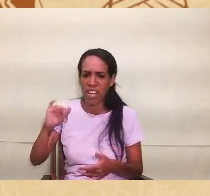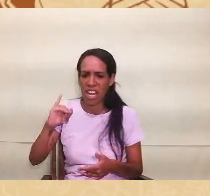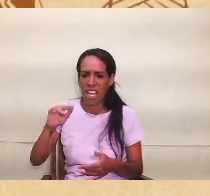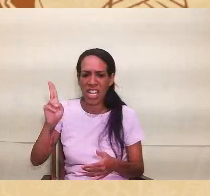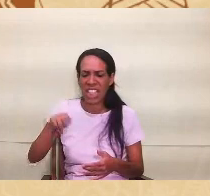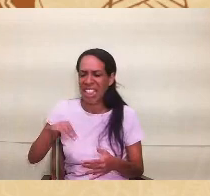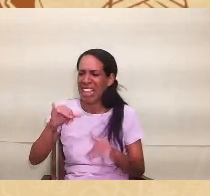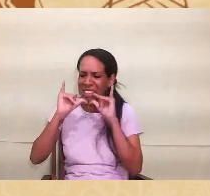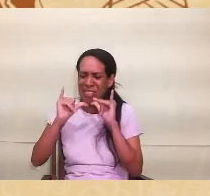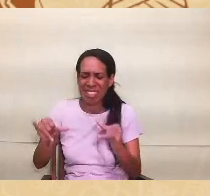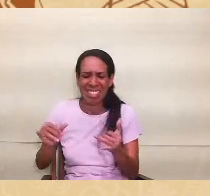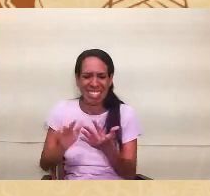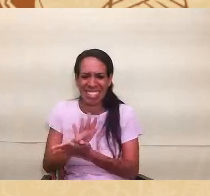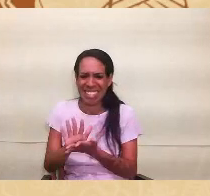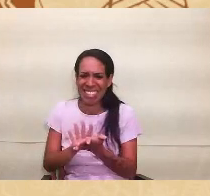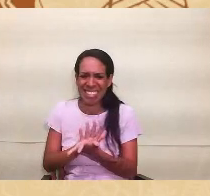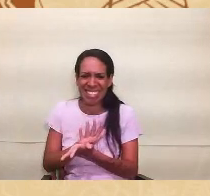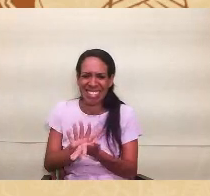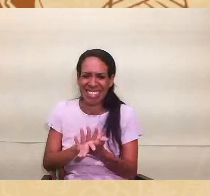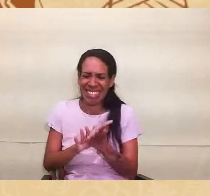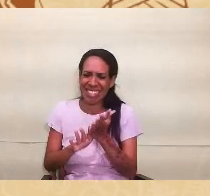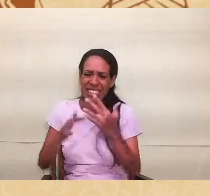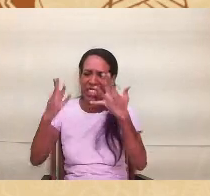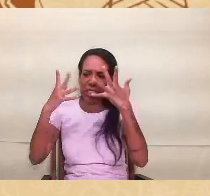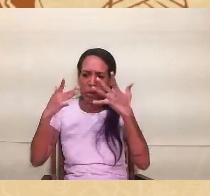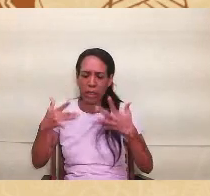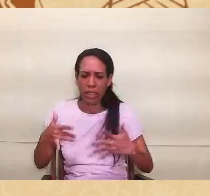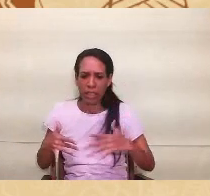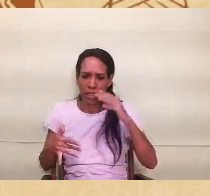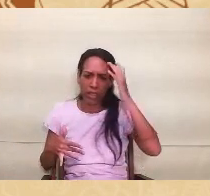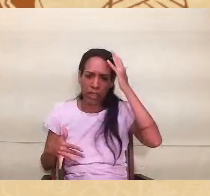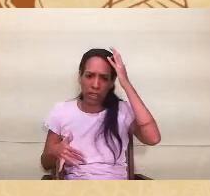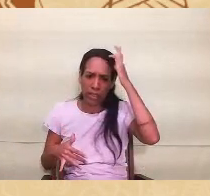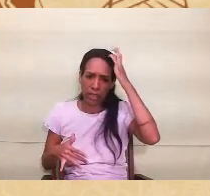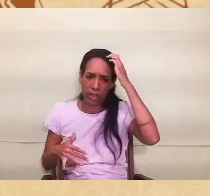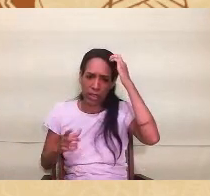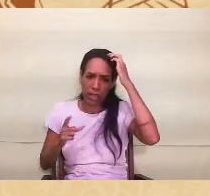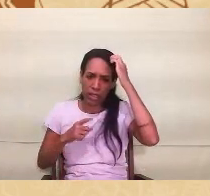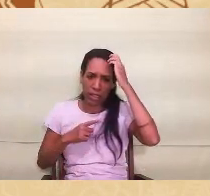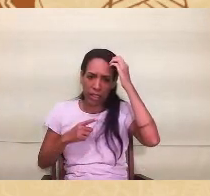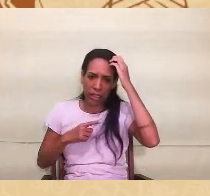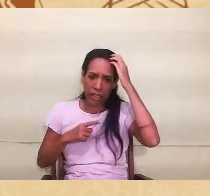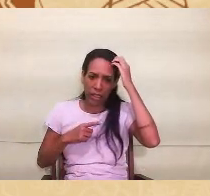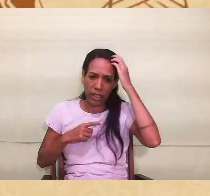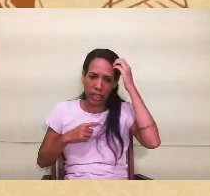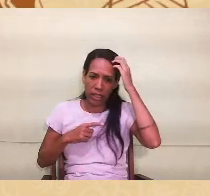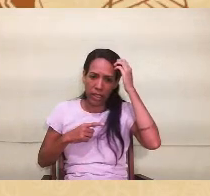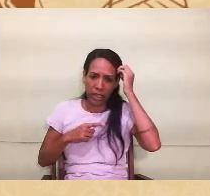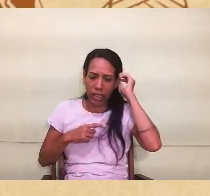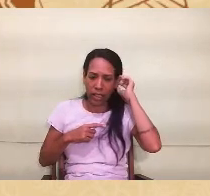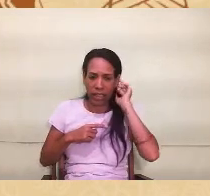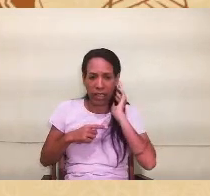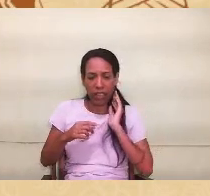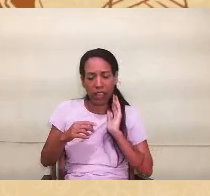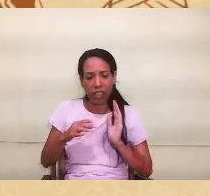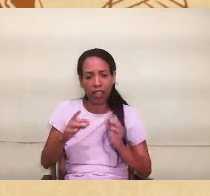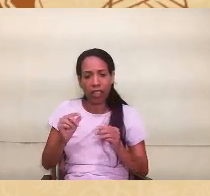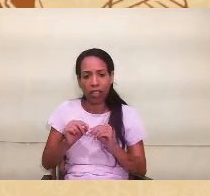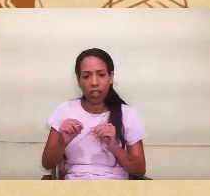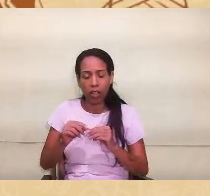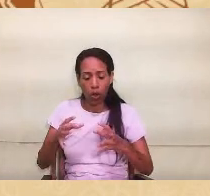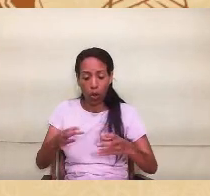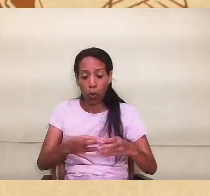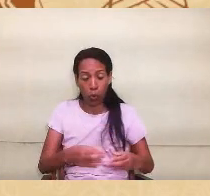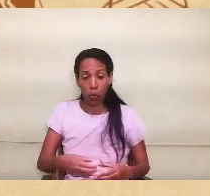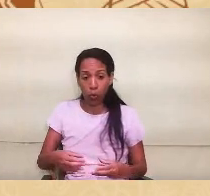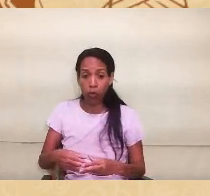nenhum informativo. Explicando, porque a gente tem a mania de pegar a bênção, né? e fazer o Porancy, a gente é coletivo, né? Não